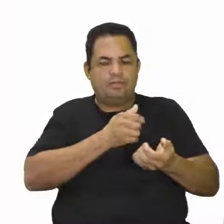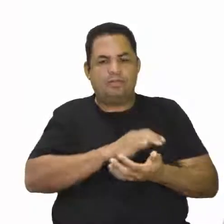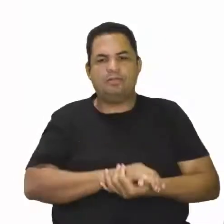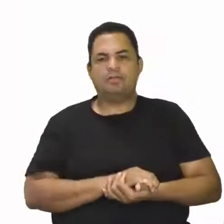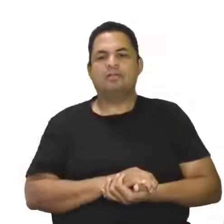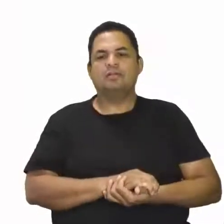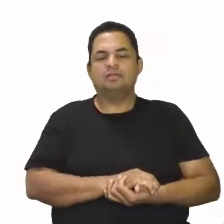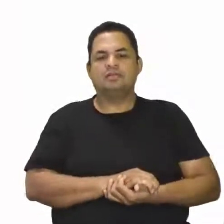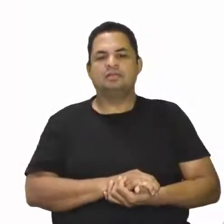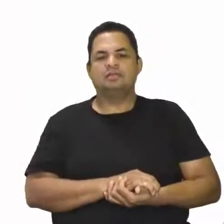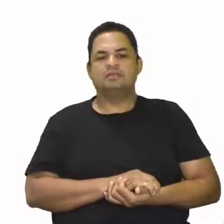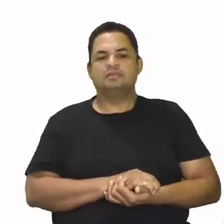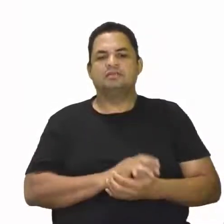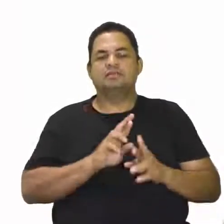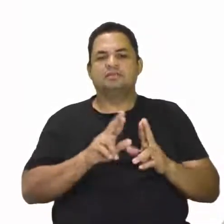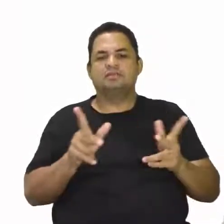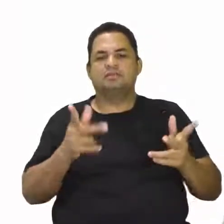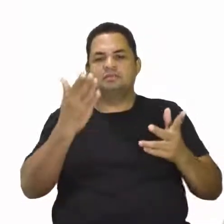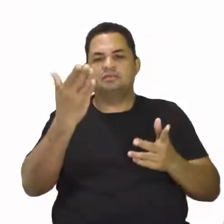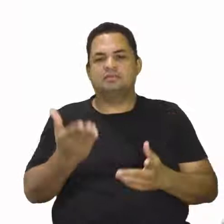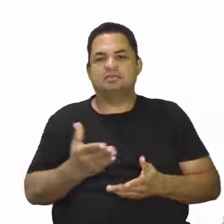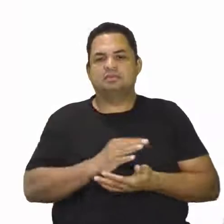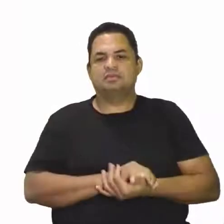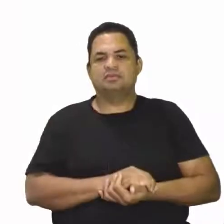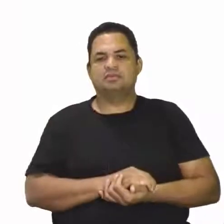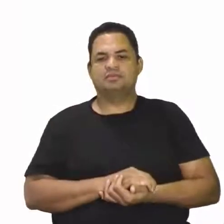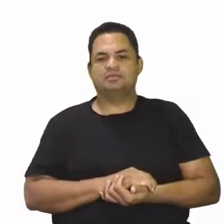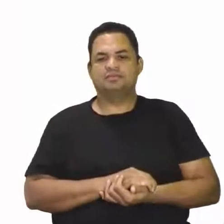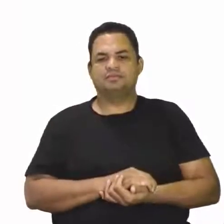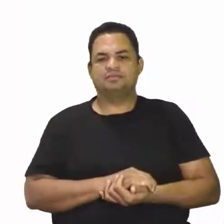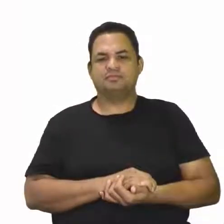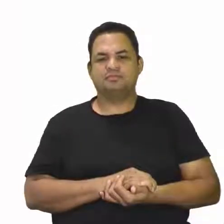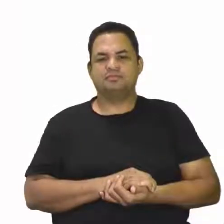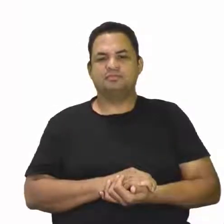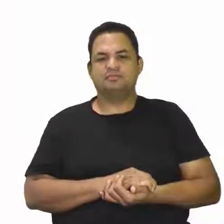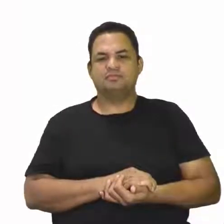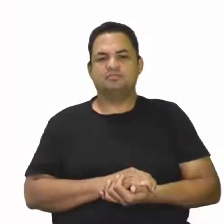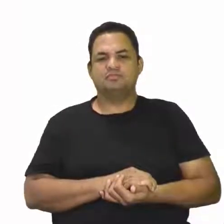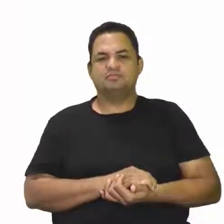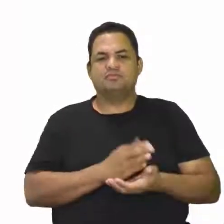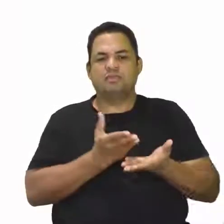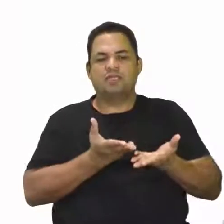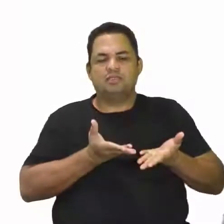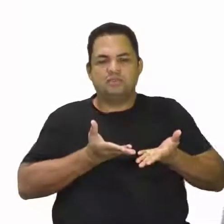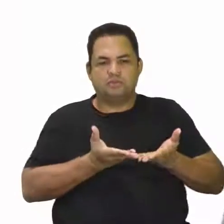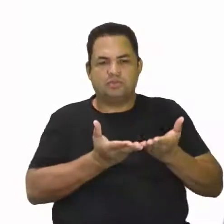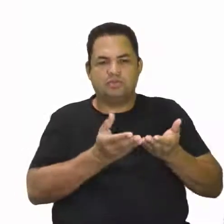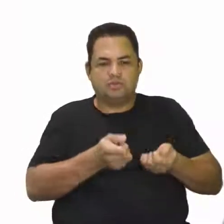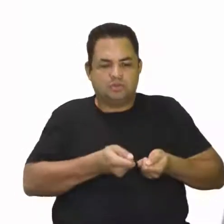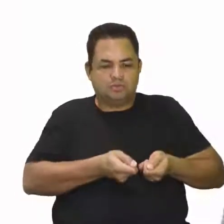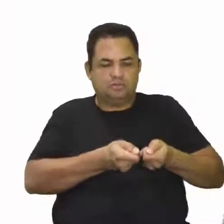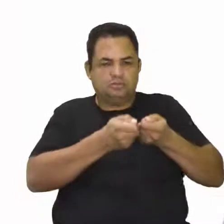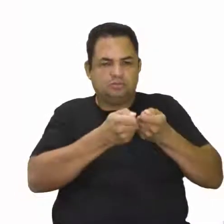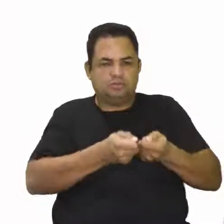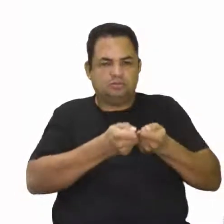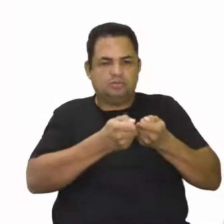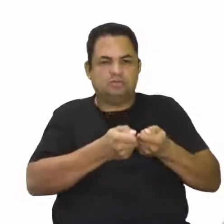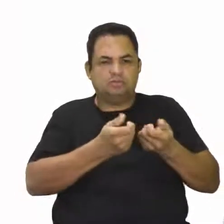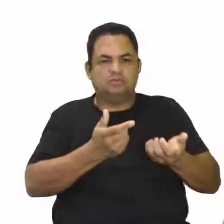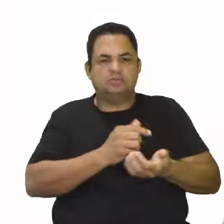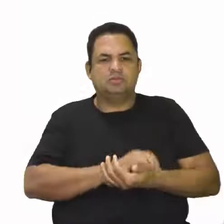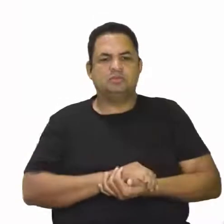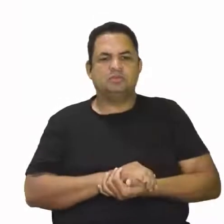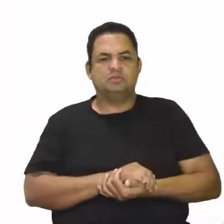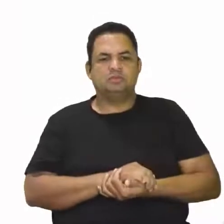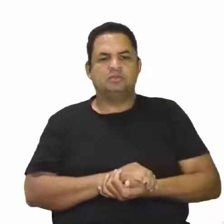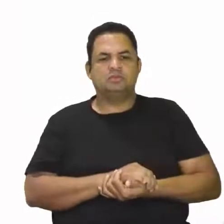Olha que legal, eles fazem a diferença certinho, né? El escorredor, que é o escorredor. O